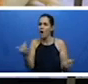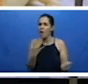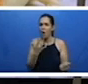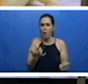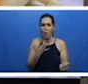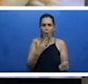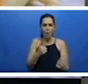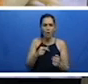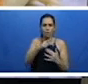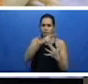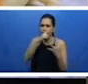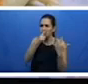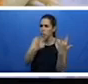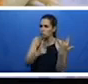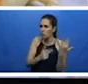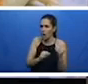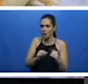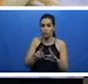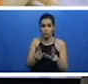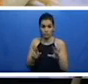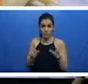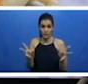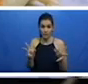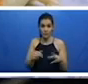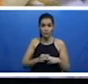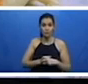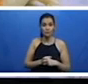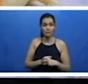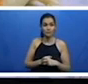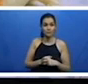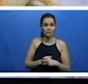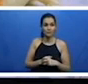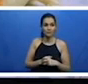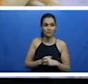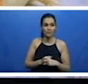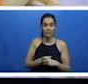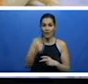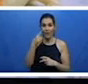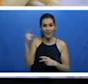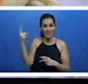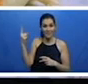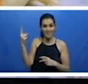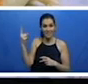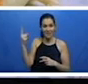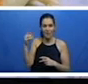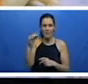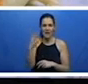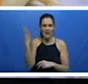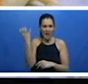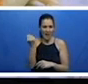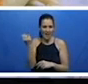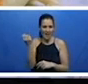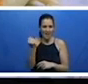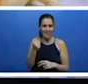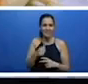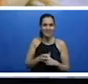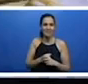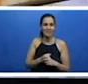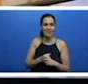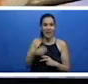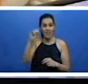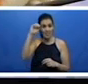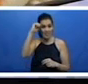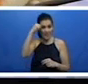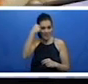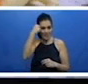espécie o tipo de salamandra que ele vai dar origem. Aqui tem uma axolote albina, aqui uma negra